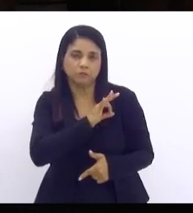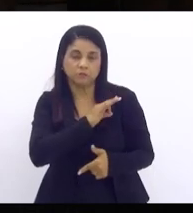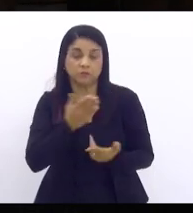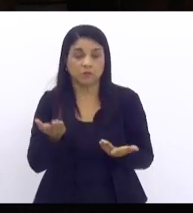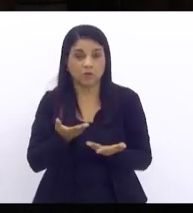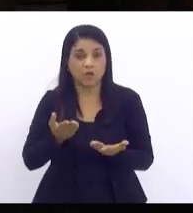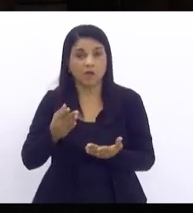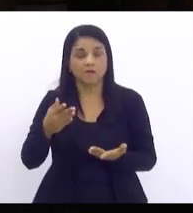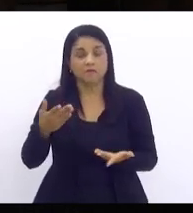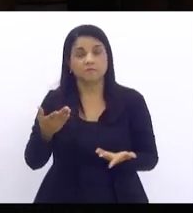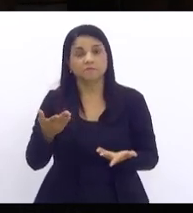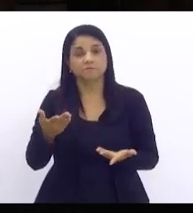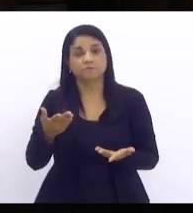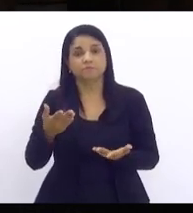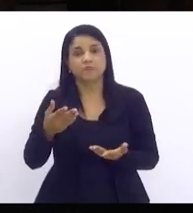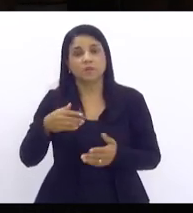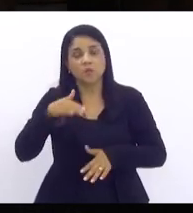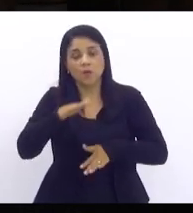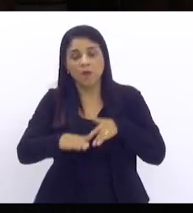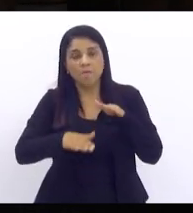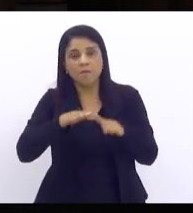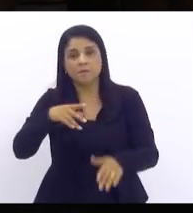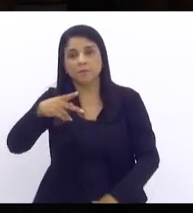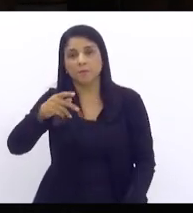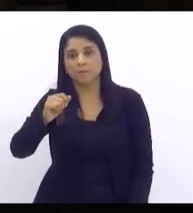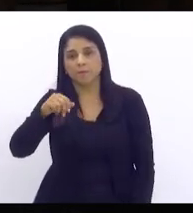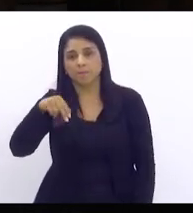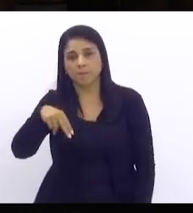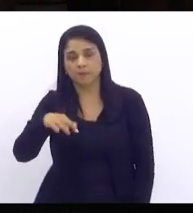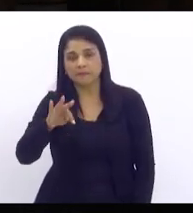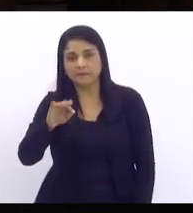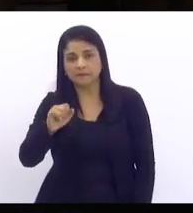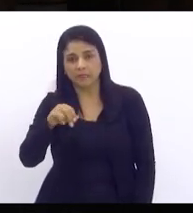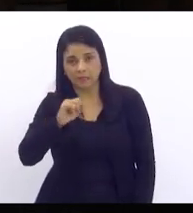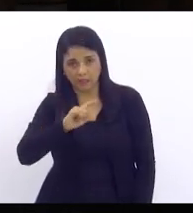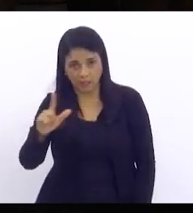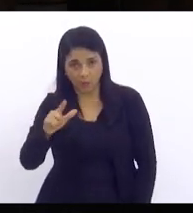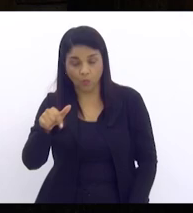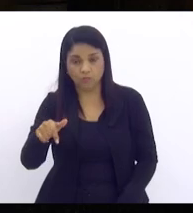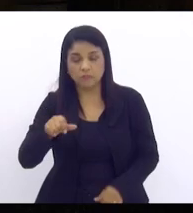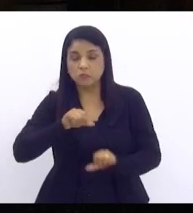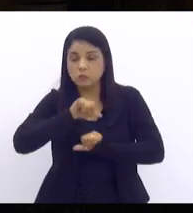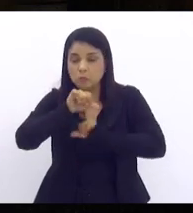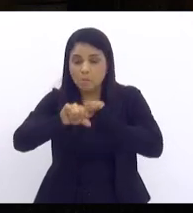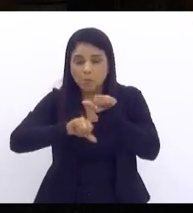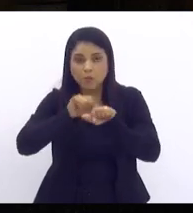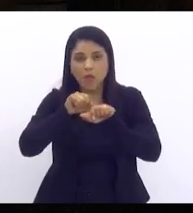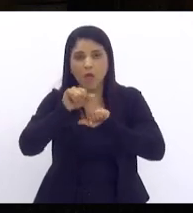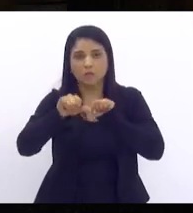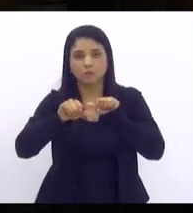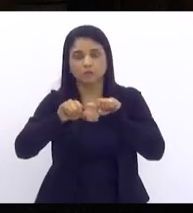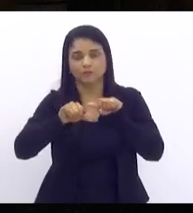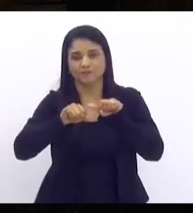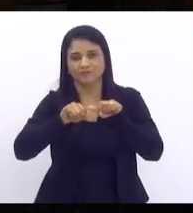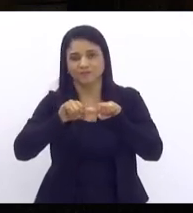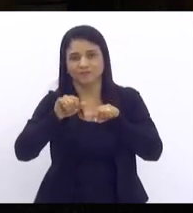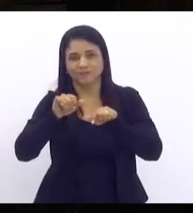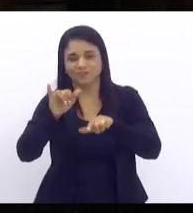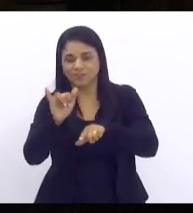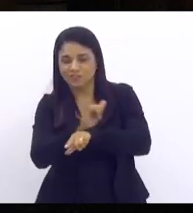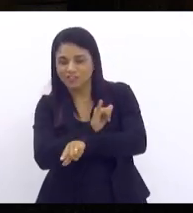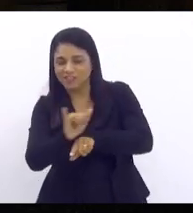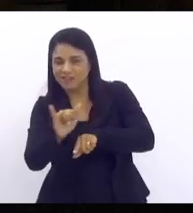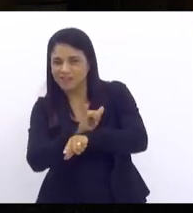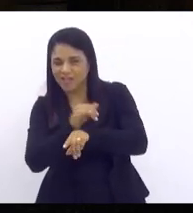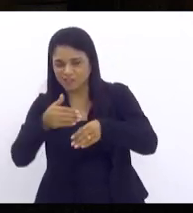lá no Pantanal, eles mudaram o sistema de barricada. Agora